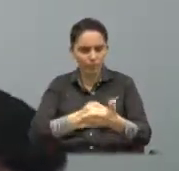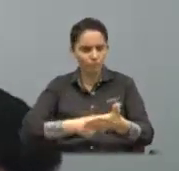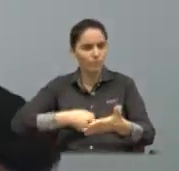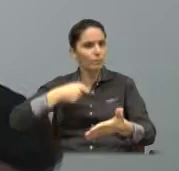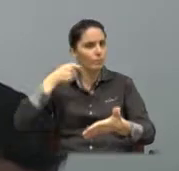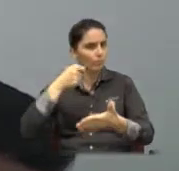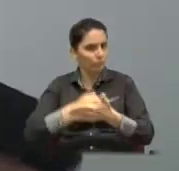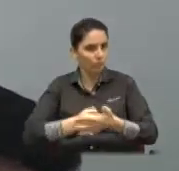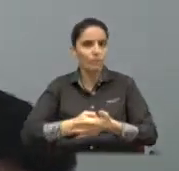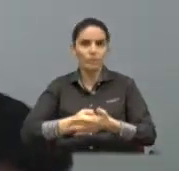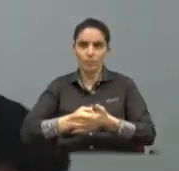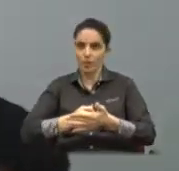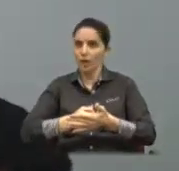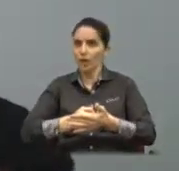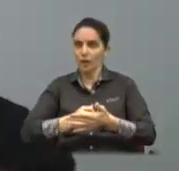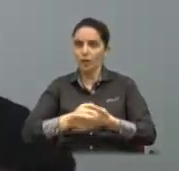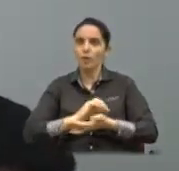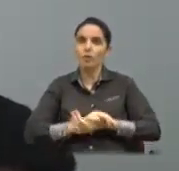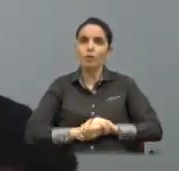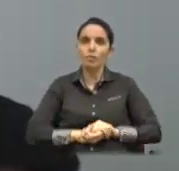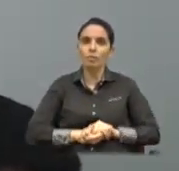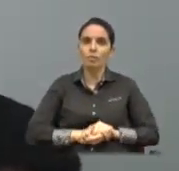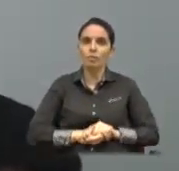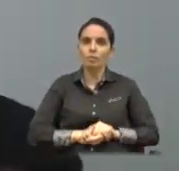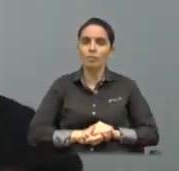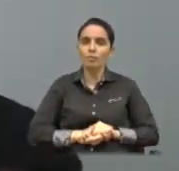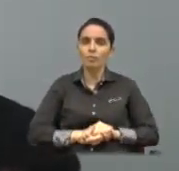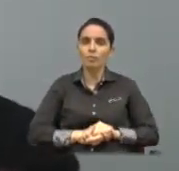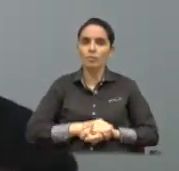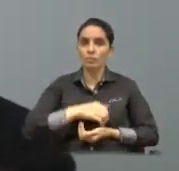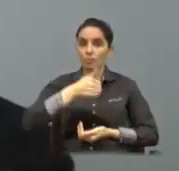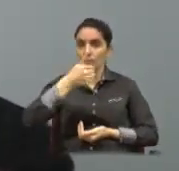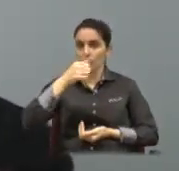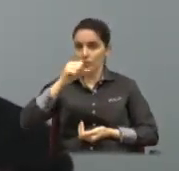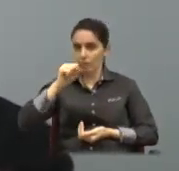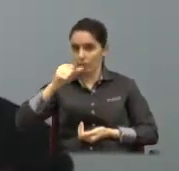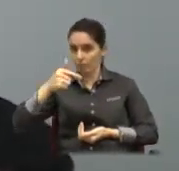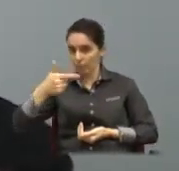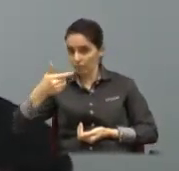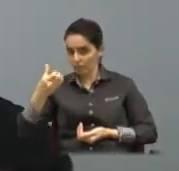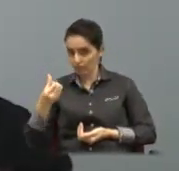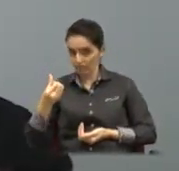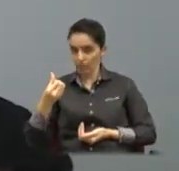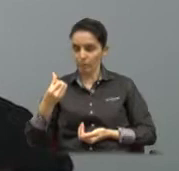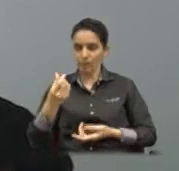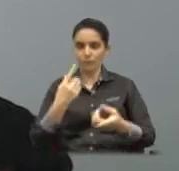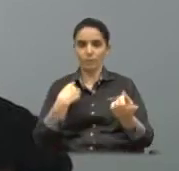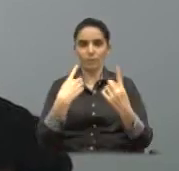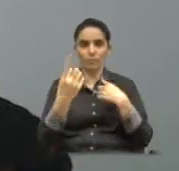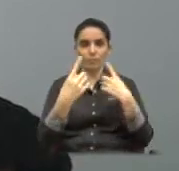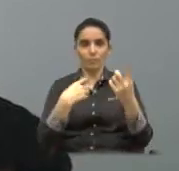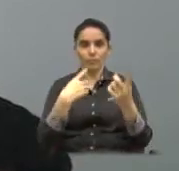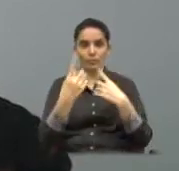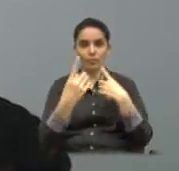essas pessoas, a exemplo de 1826, quando teve a estrada de Limeira a